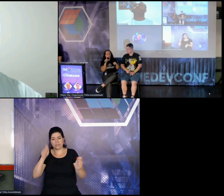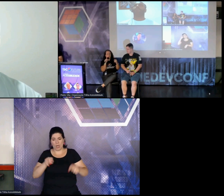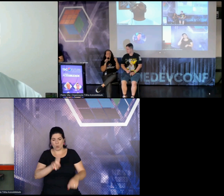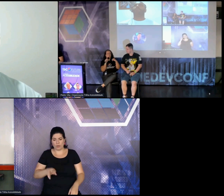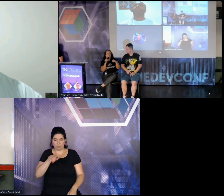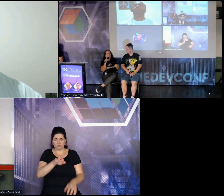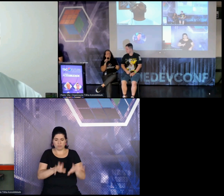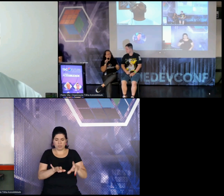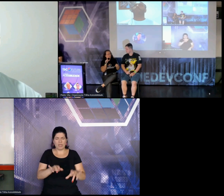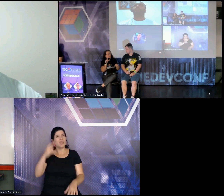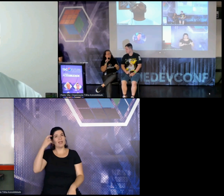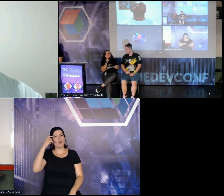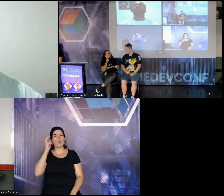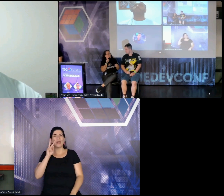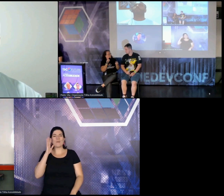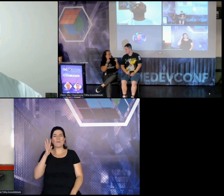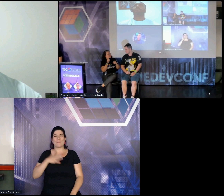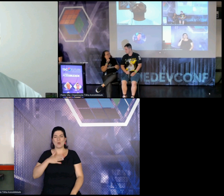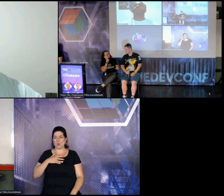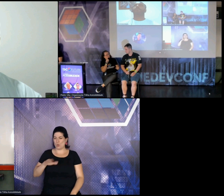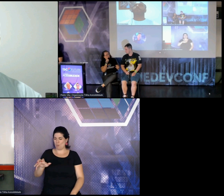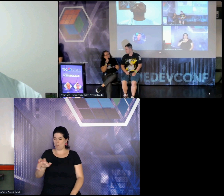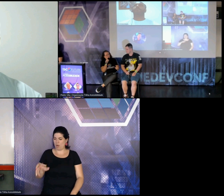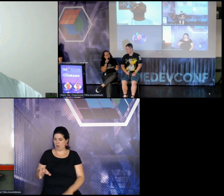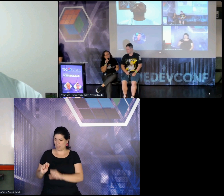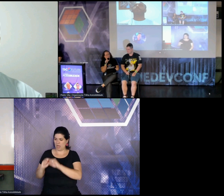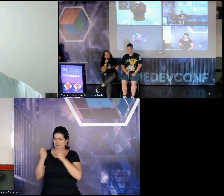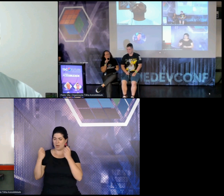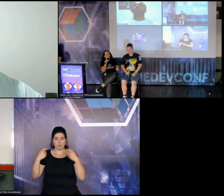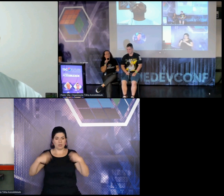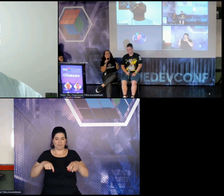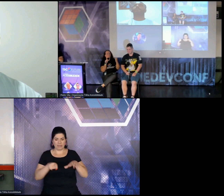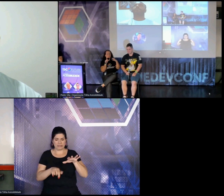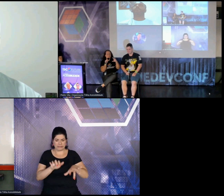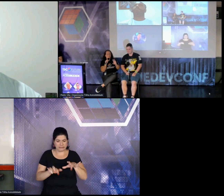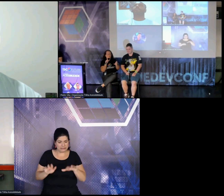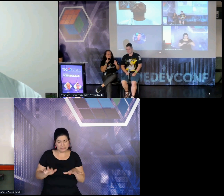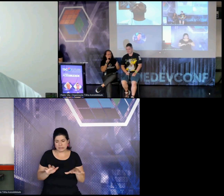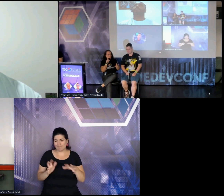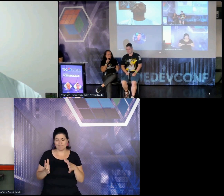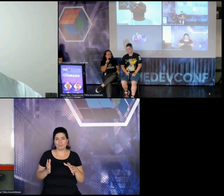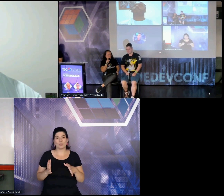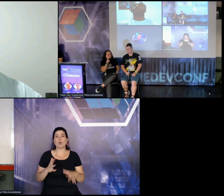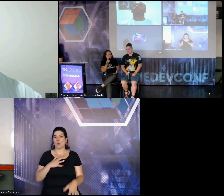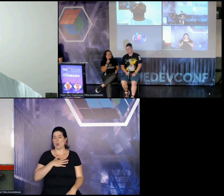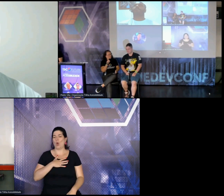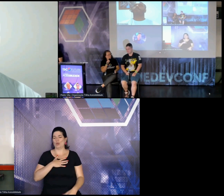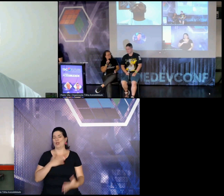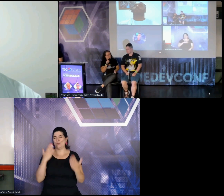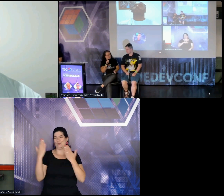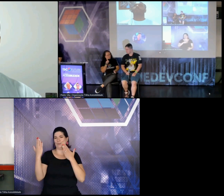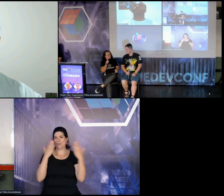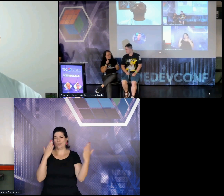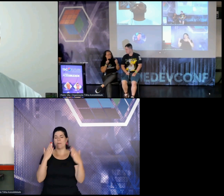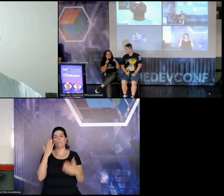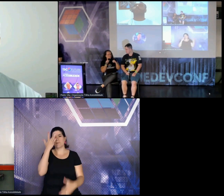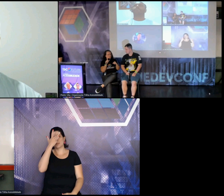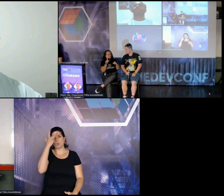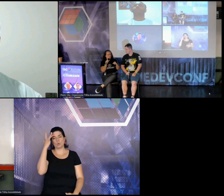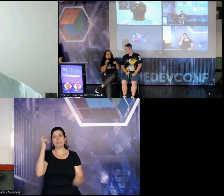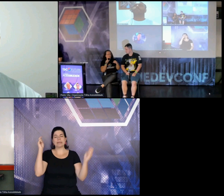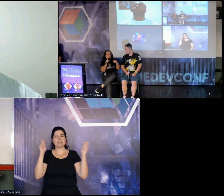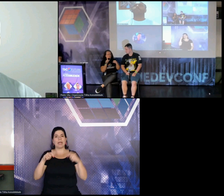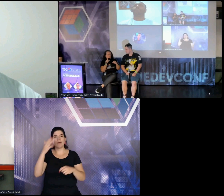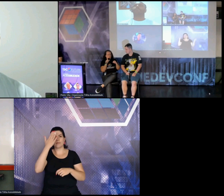que meu mouse quebrou e eu precisei fazer alguma coisa pelo teclado. Eu gosto muito de fazer essa correlação, porque as pessoas acabam percebendo